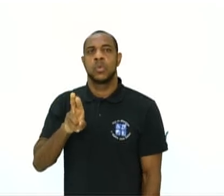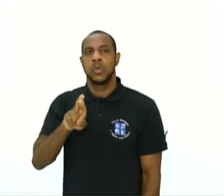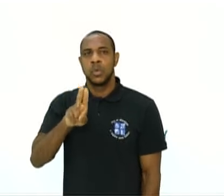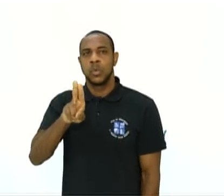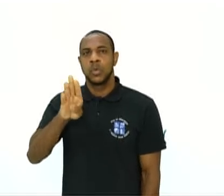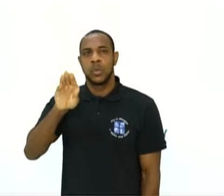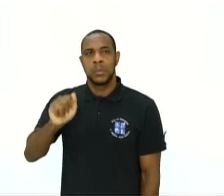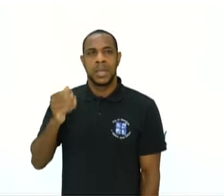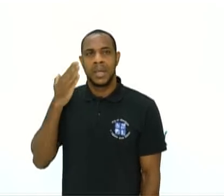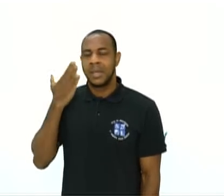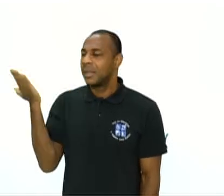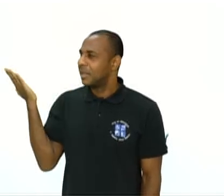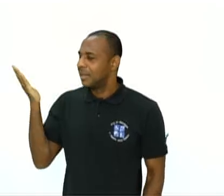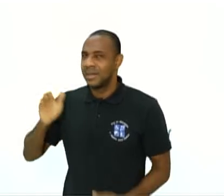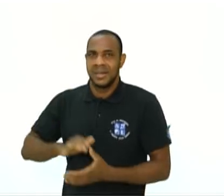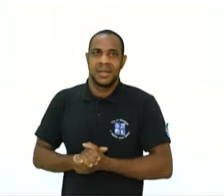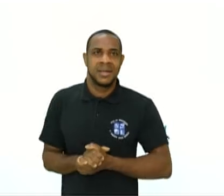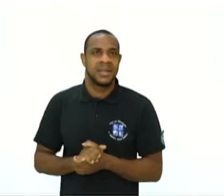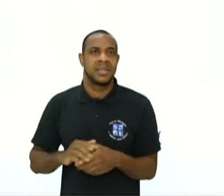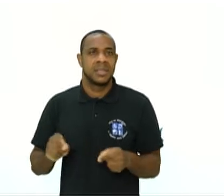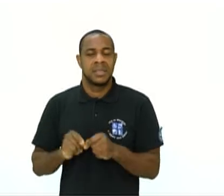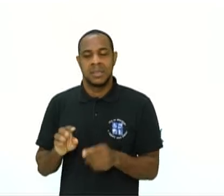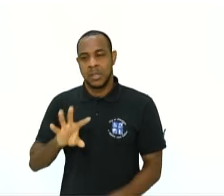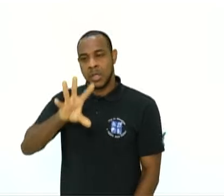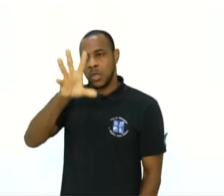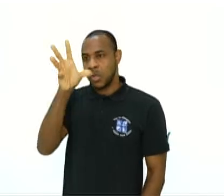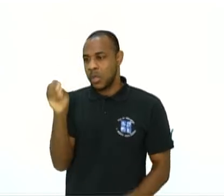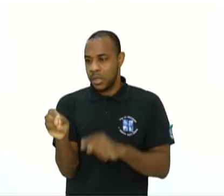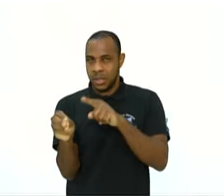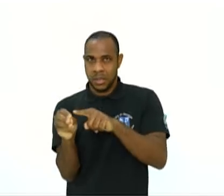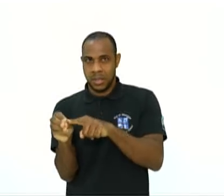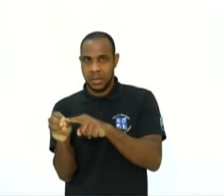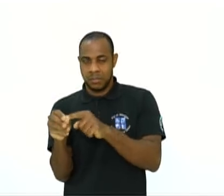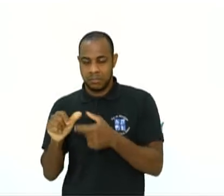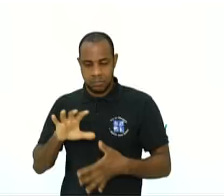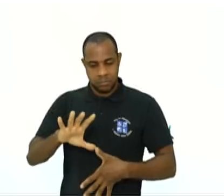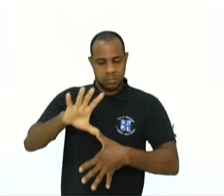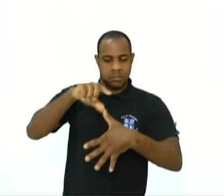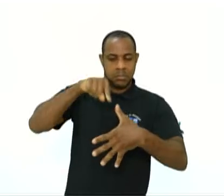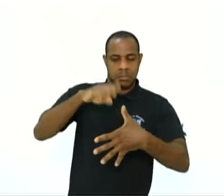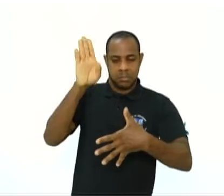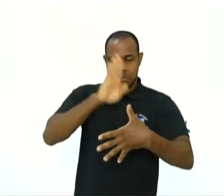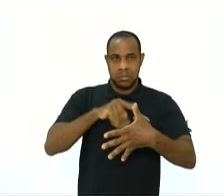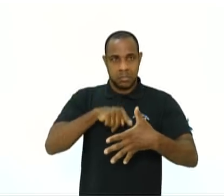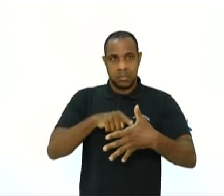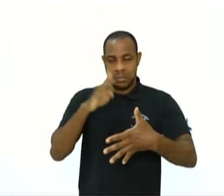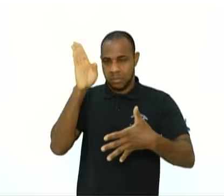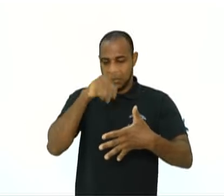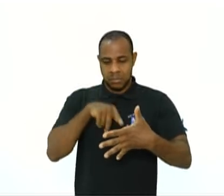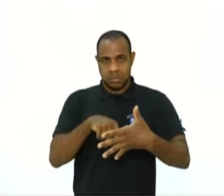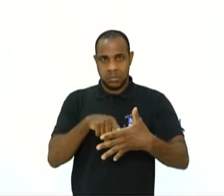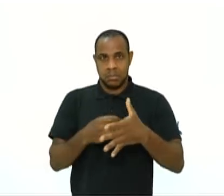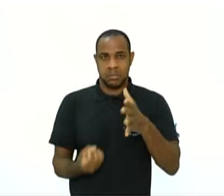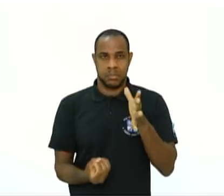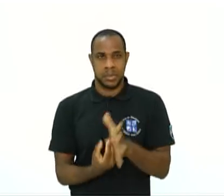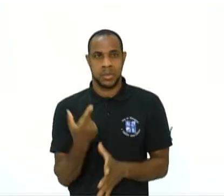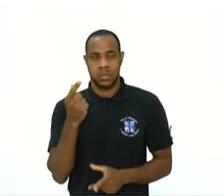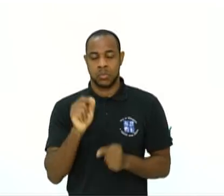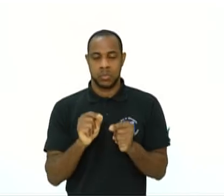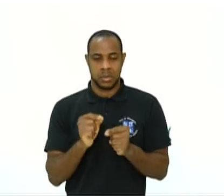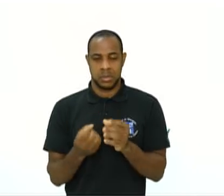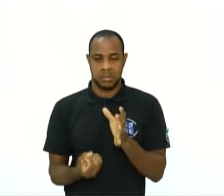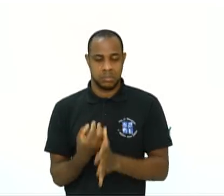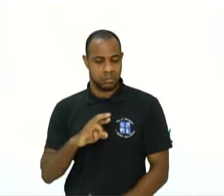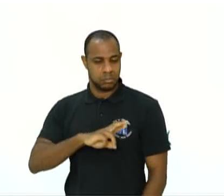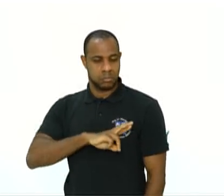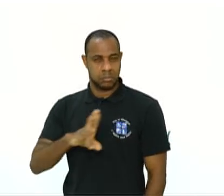nas regiões sudoeste e sul da África. Nas Américas, em especial no Brasil, é fundamental para a formação da raiz